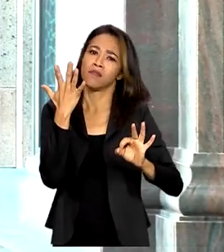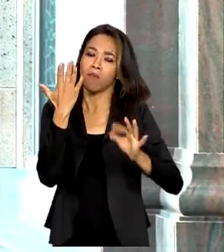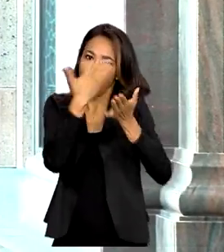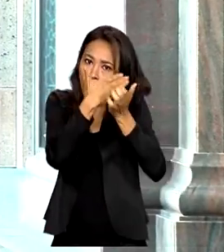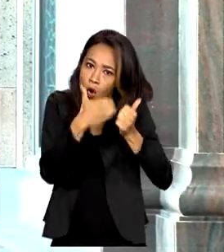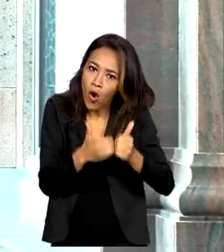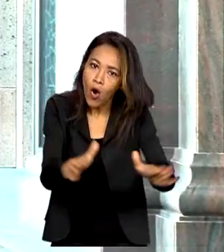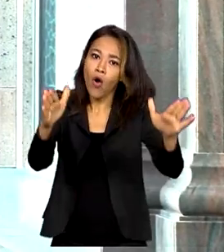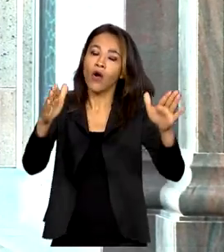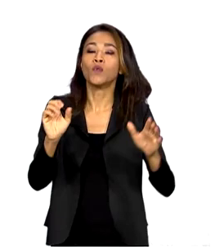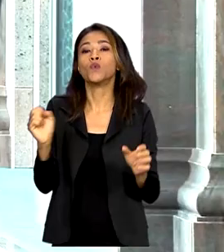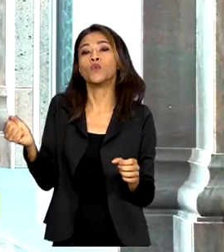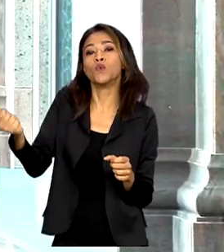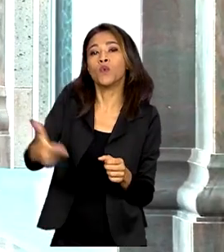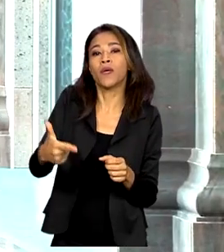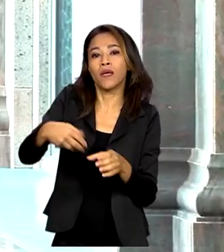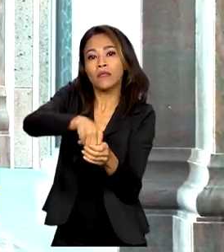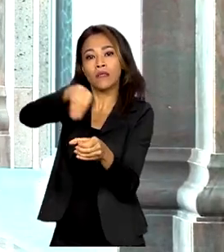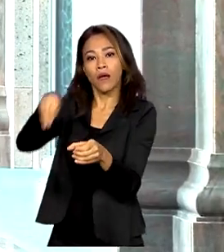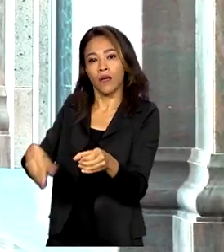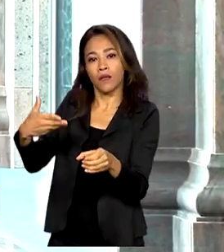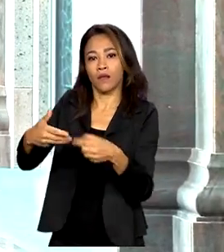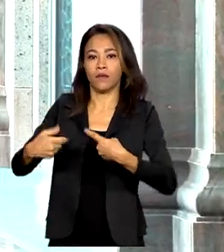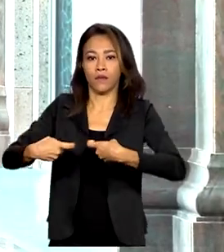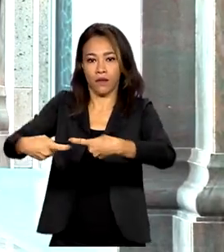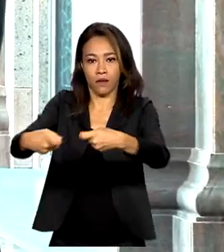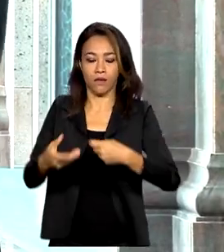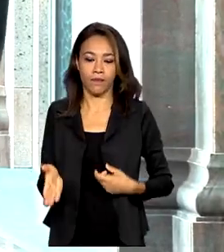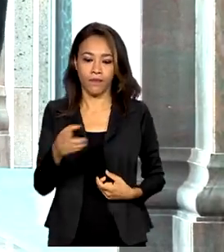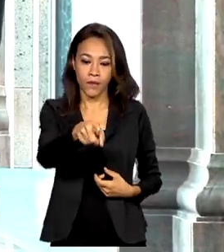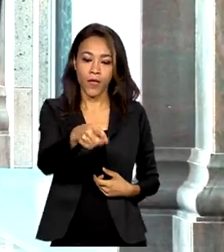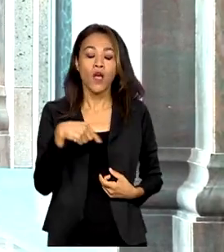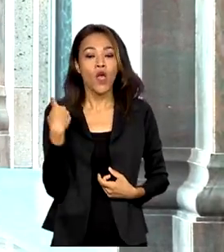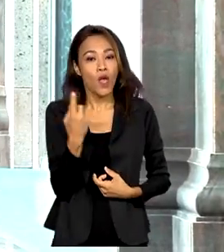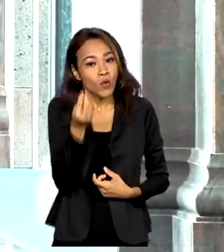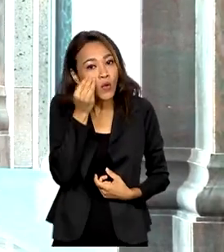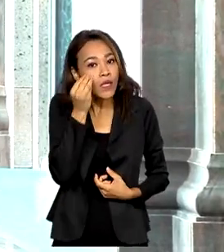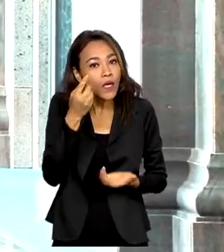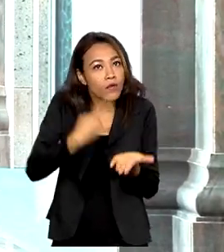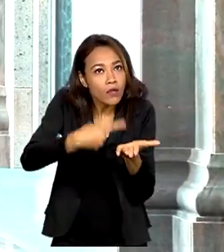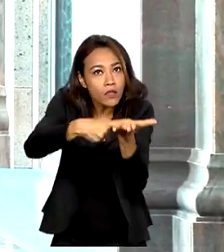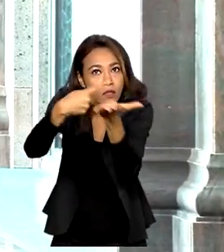que será a saída da guerra. Estamos tentando construir um grupo de países